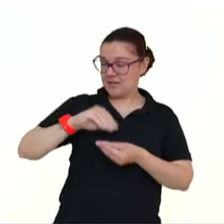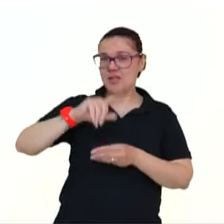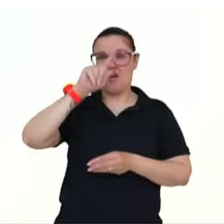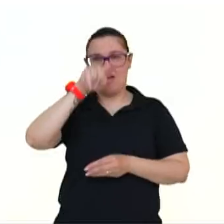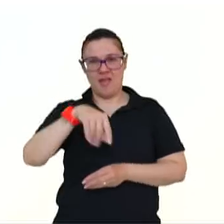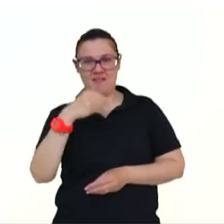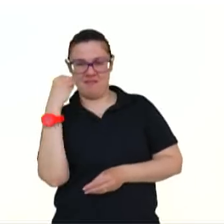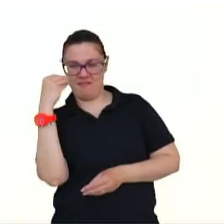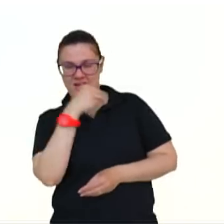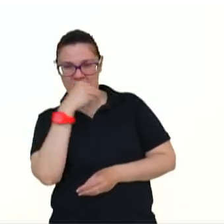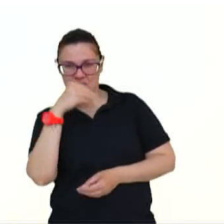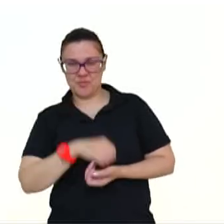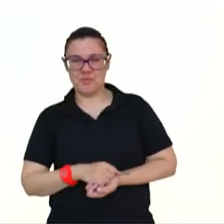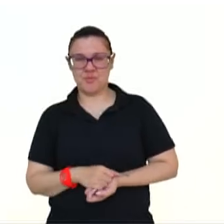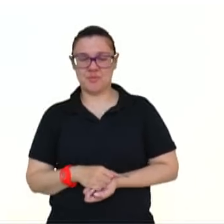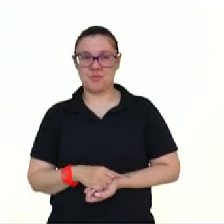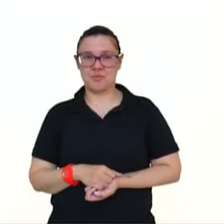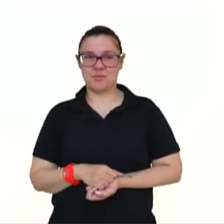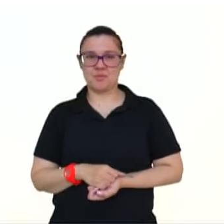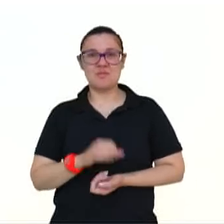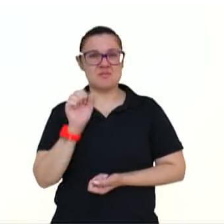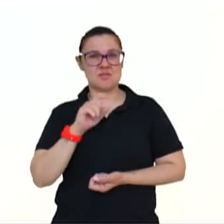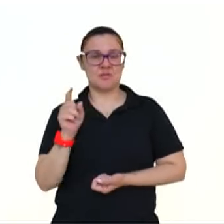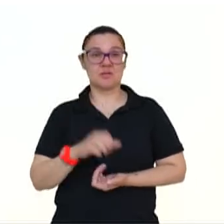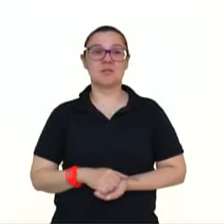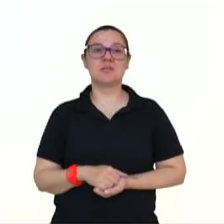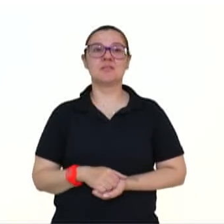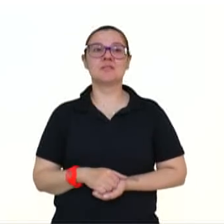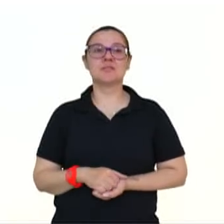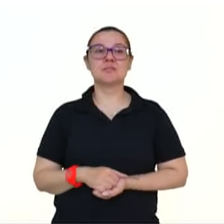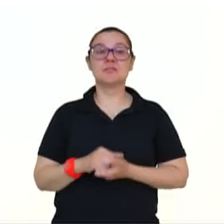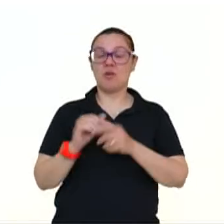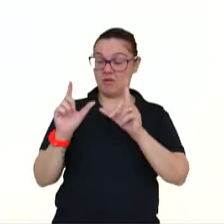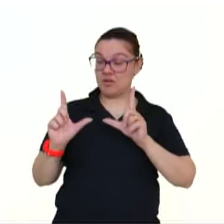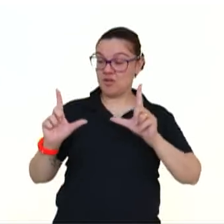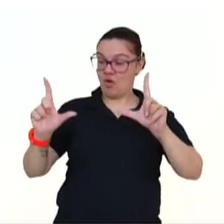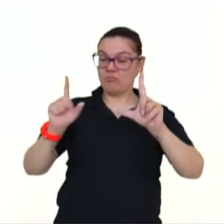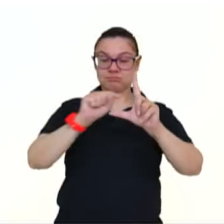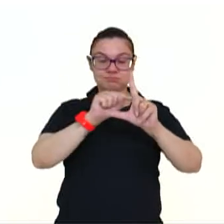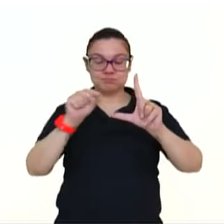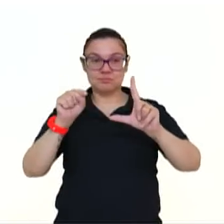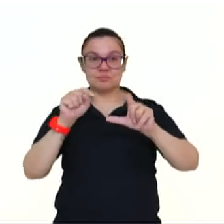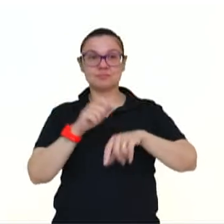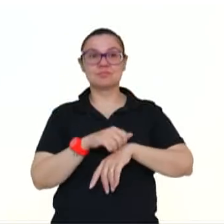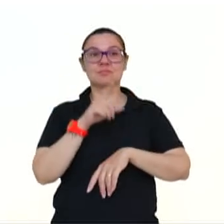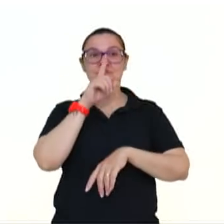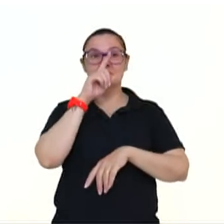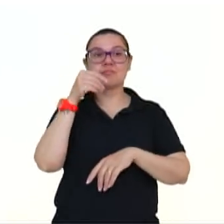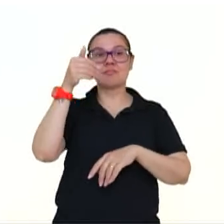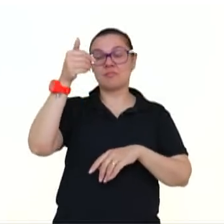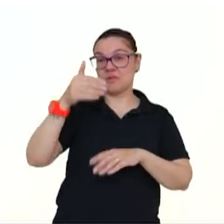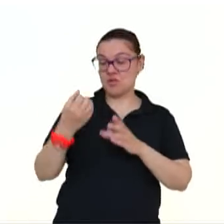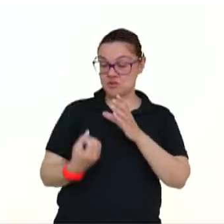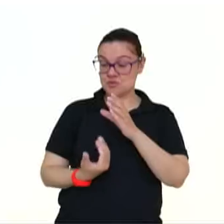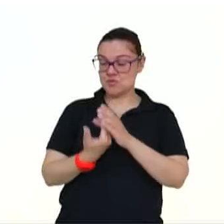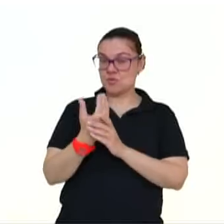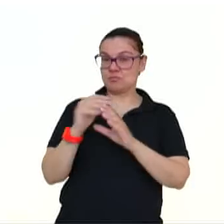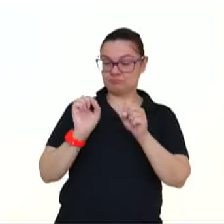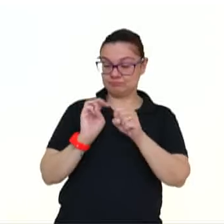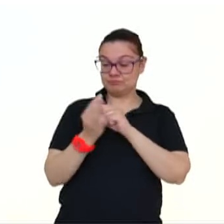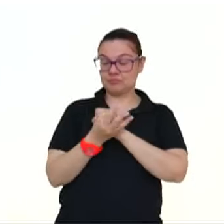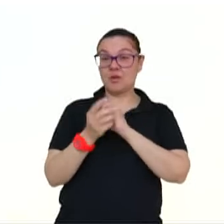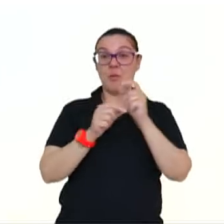texto ficará prejudicado? Sim ou não? O coronavírus, seus sintomas mais graves, surge